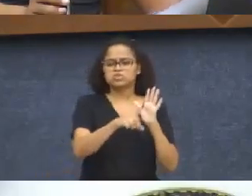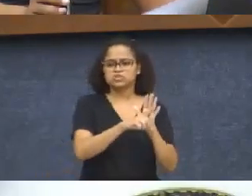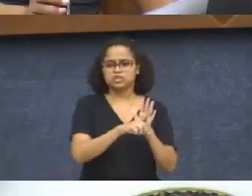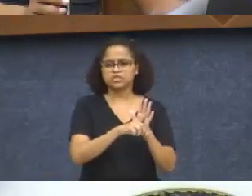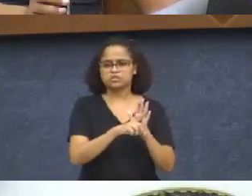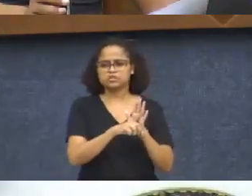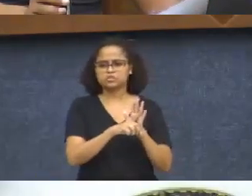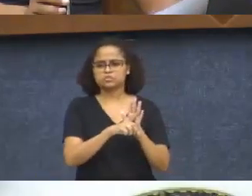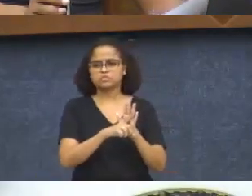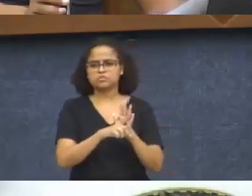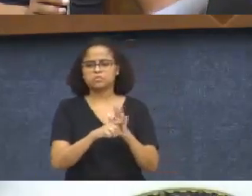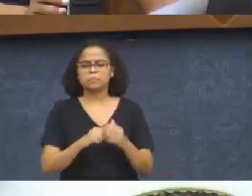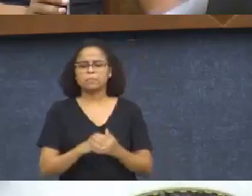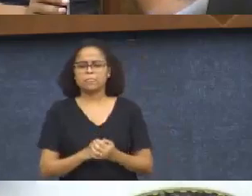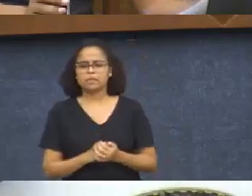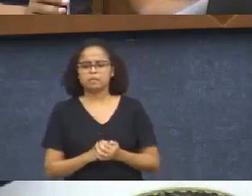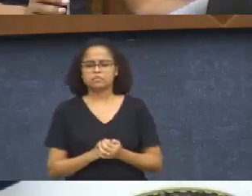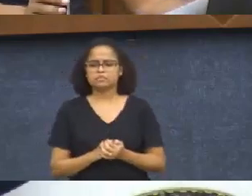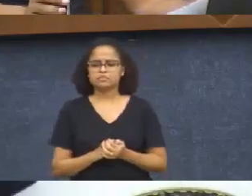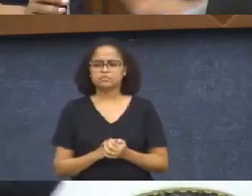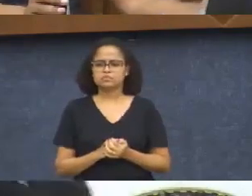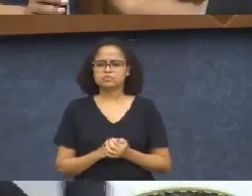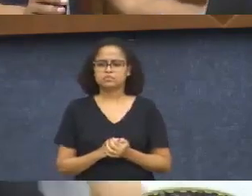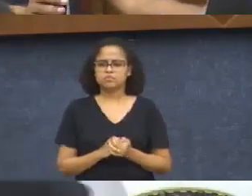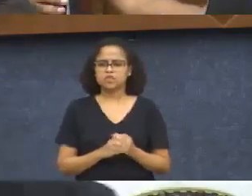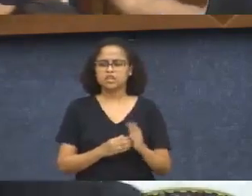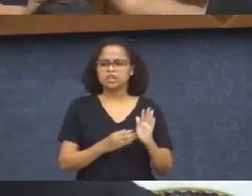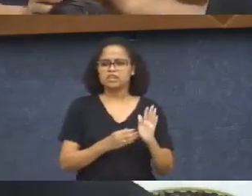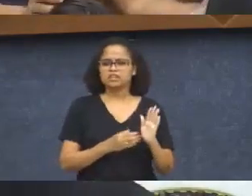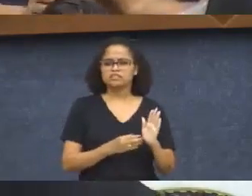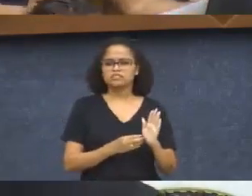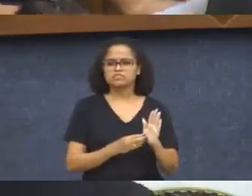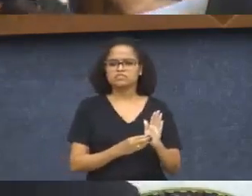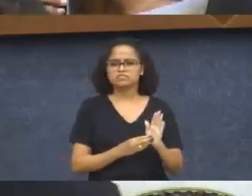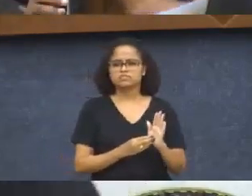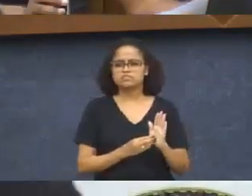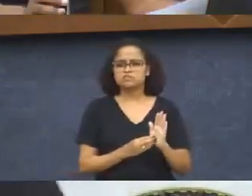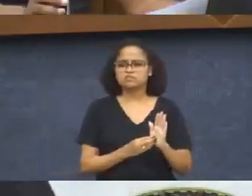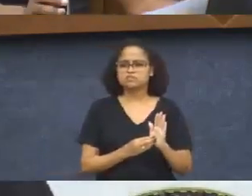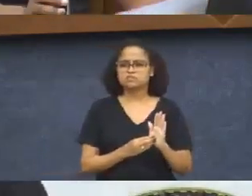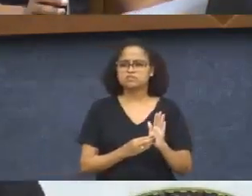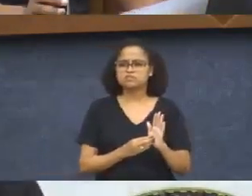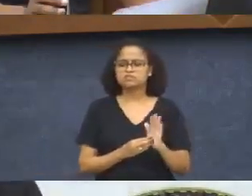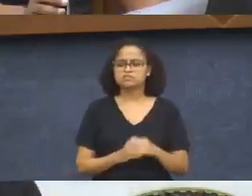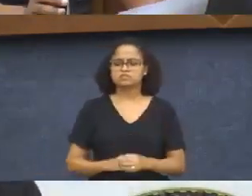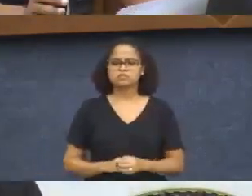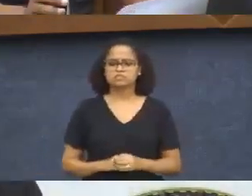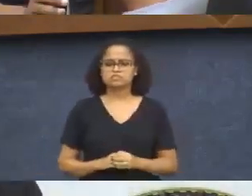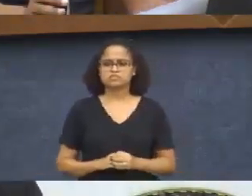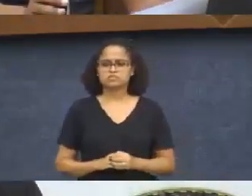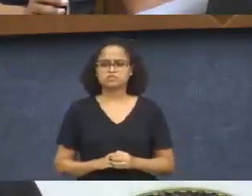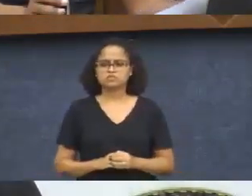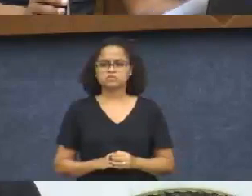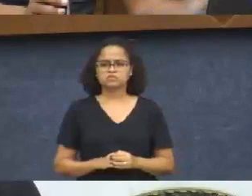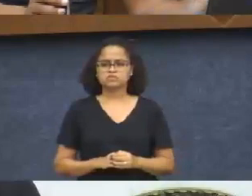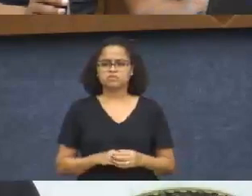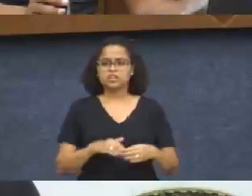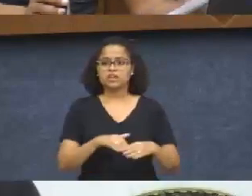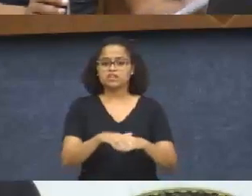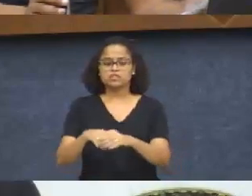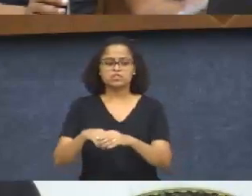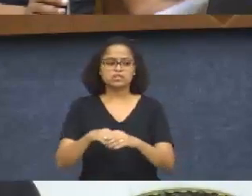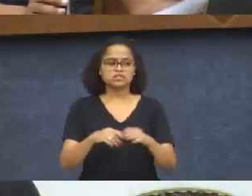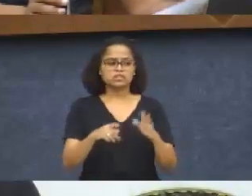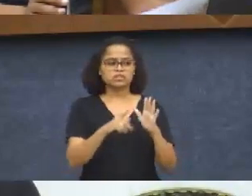votação agora o projeto, na parte só, ok. Em votação o